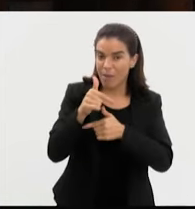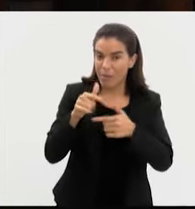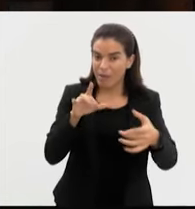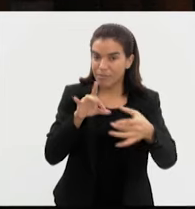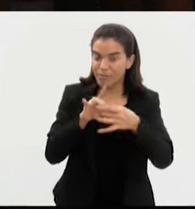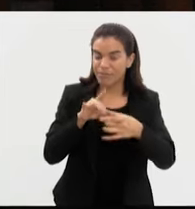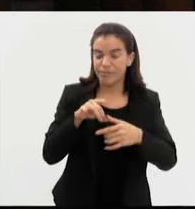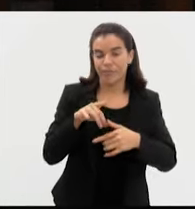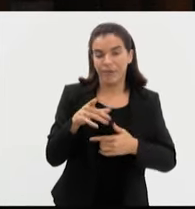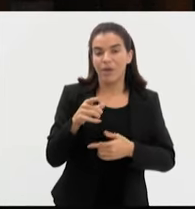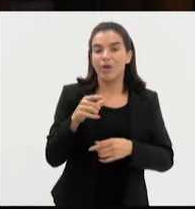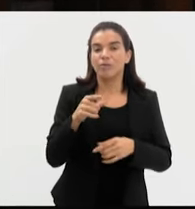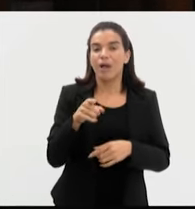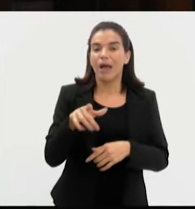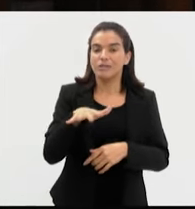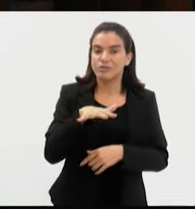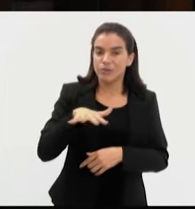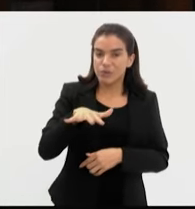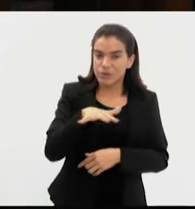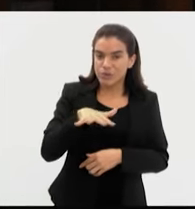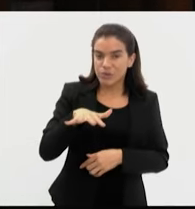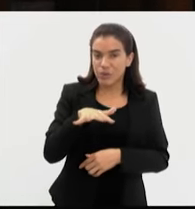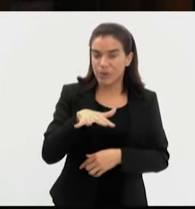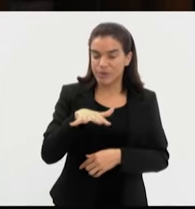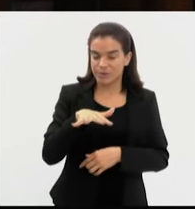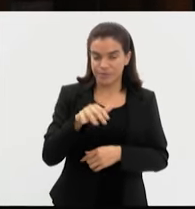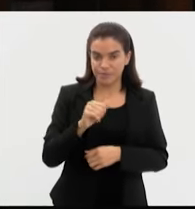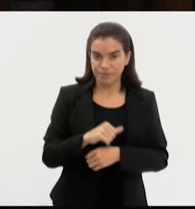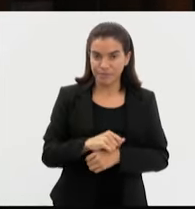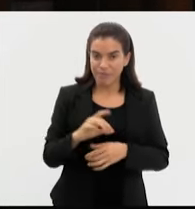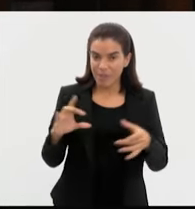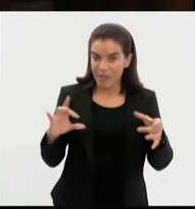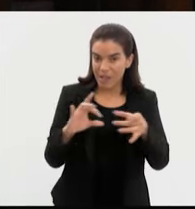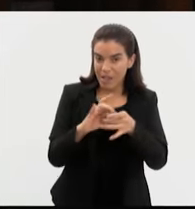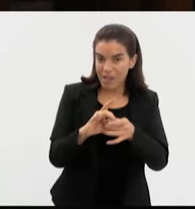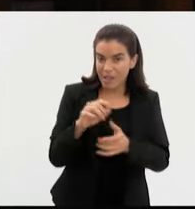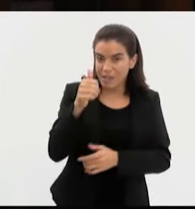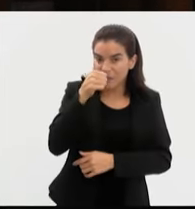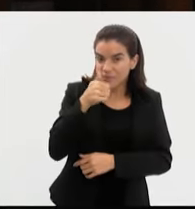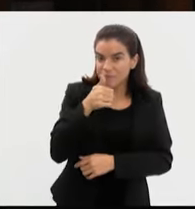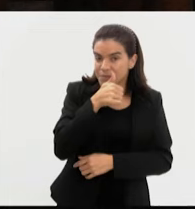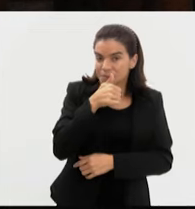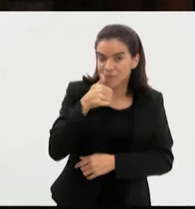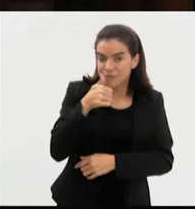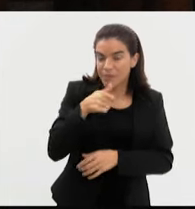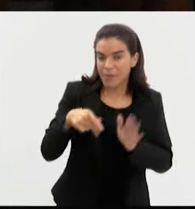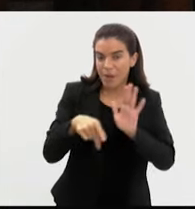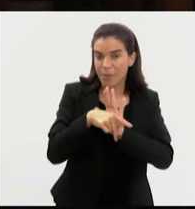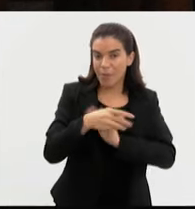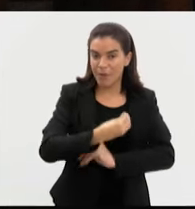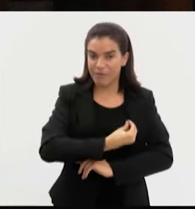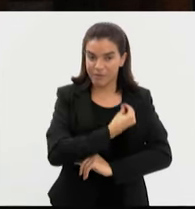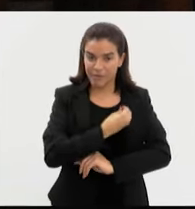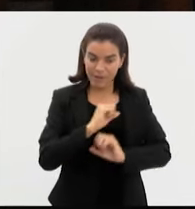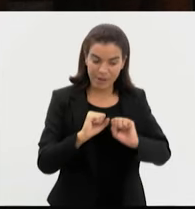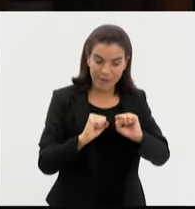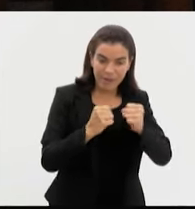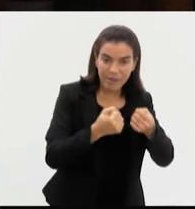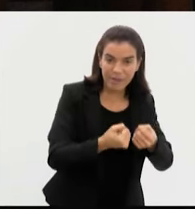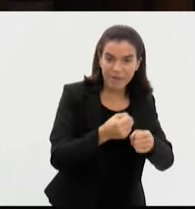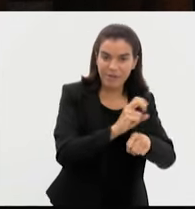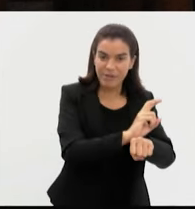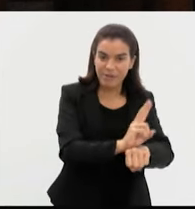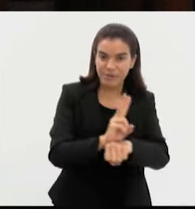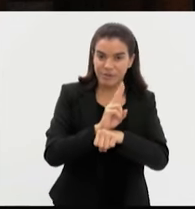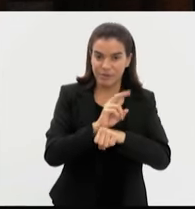carreira militar cuja condições a condição está relacionada ao sacrifício da própria vida em defesa e segurança